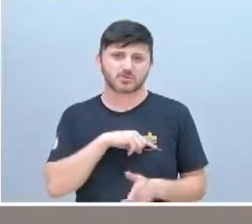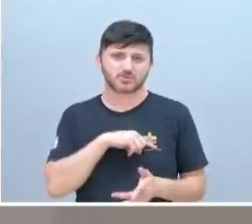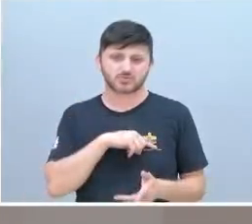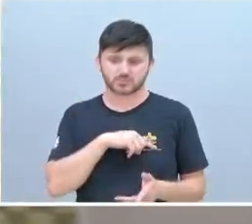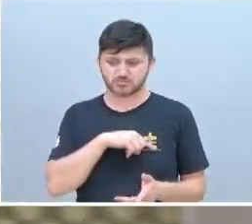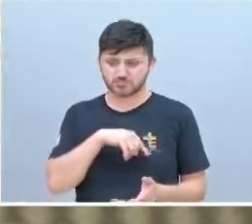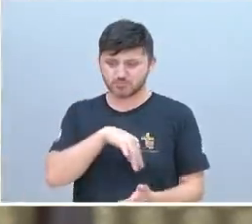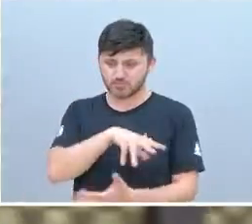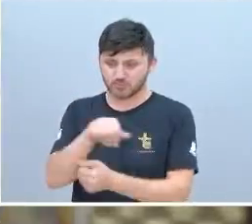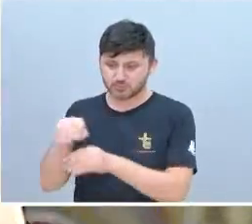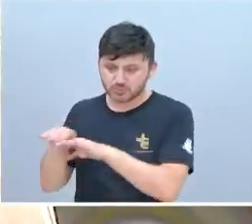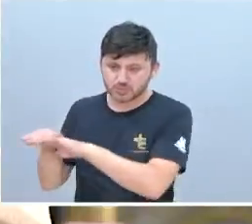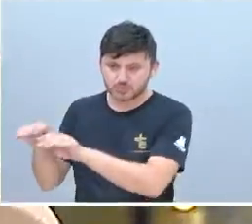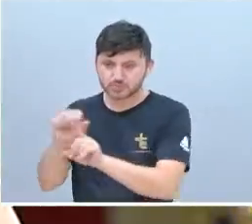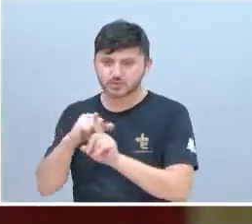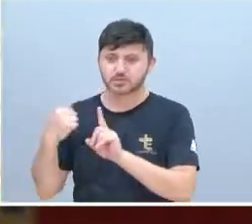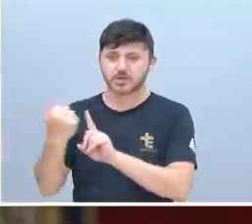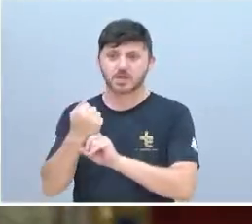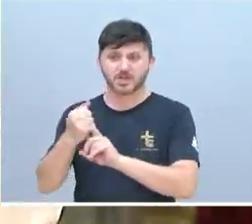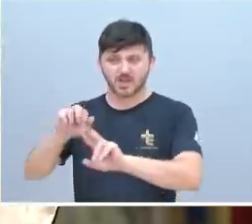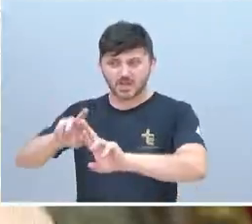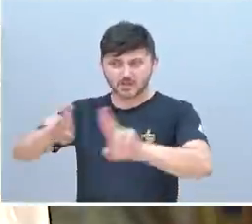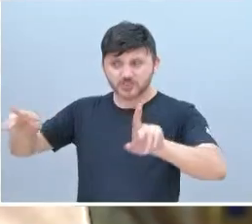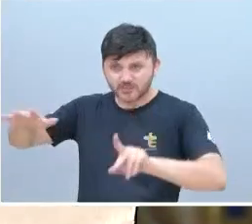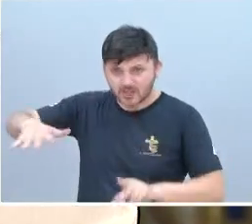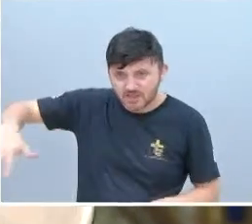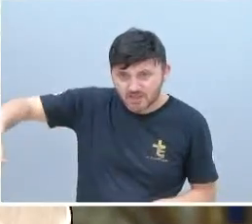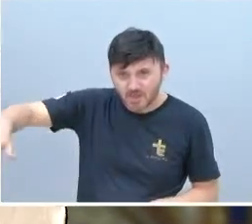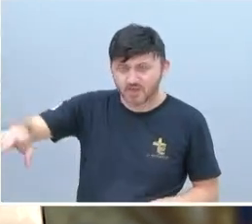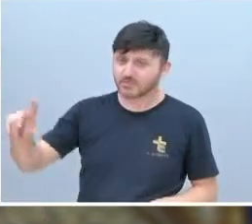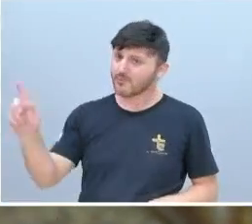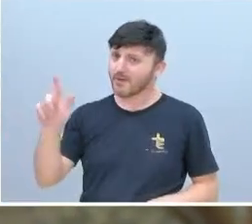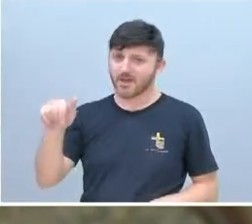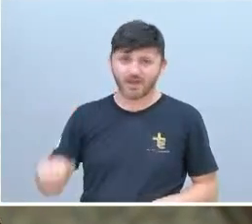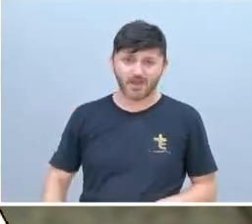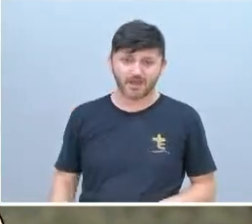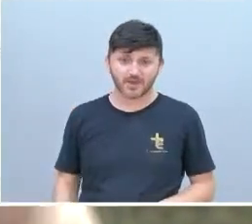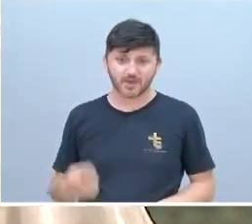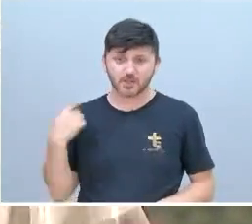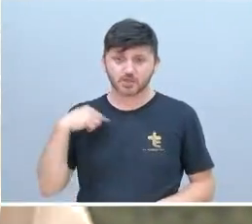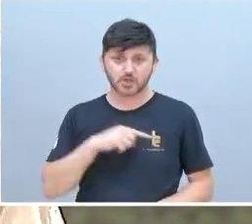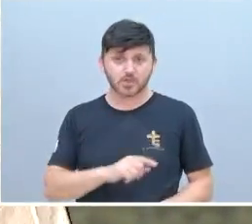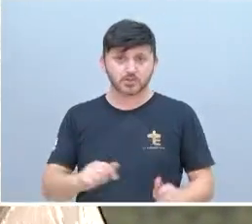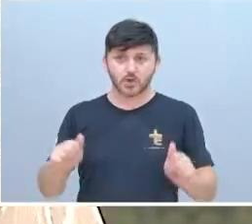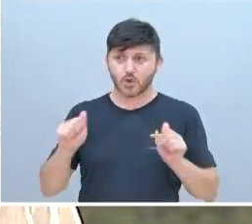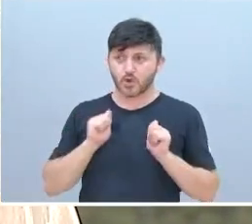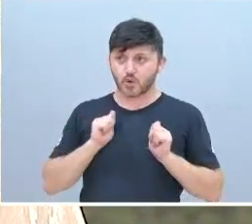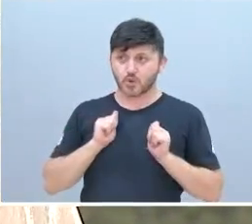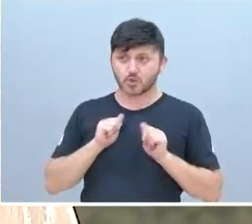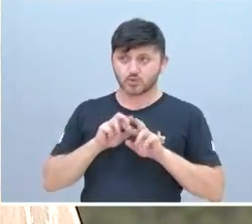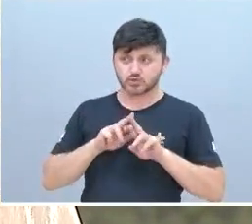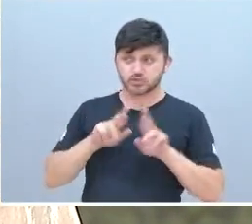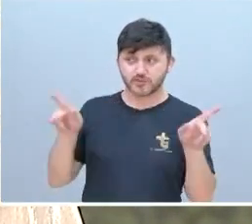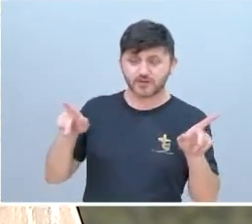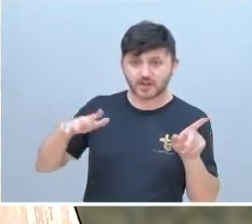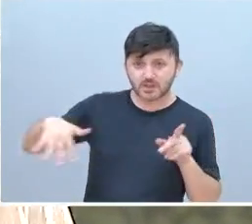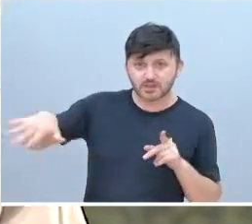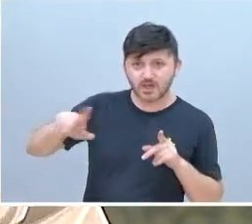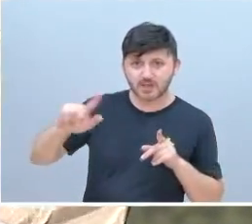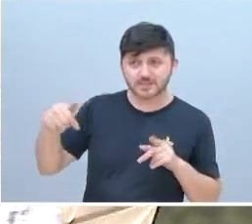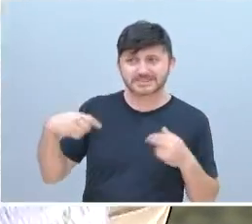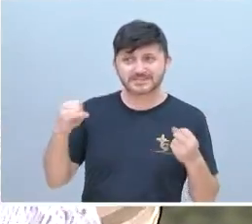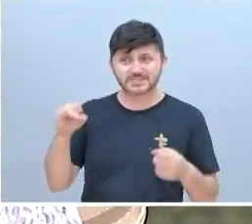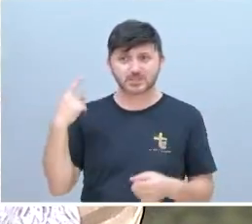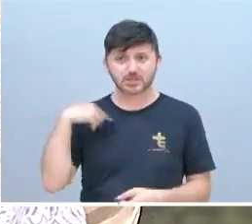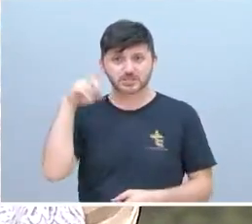Na nossa forma de se portar diante das dificuldades, nos faz distintos?